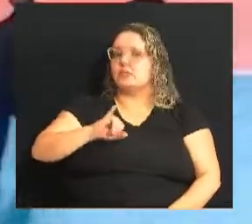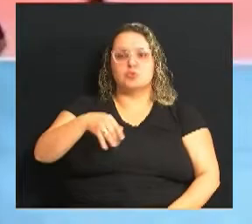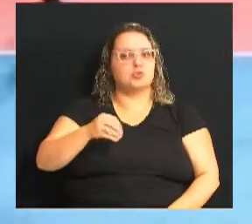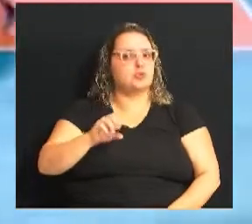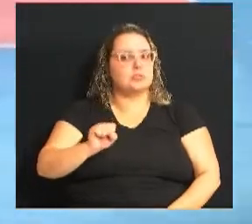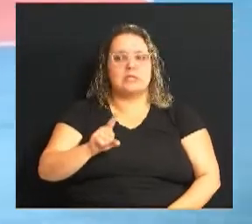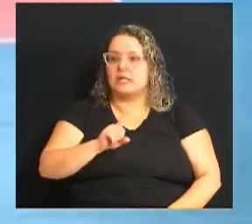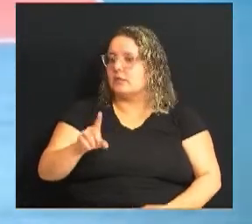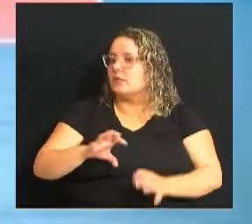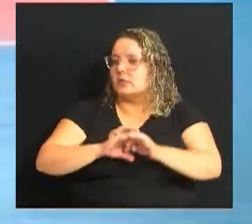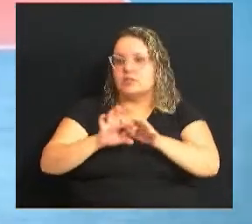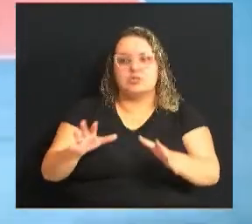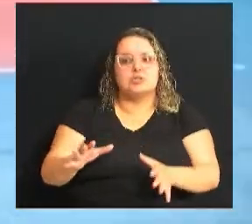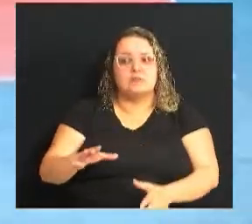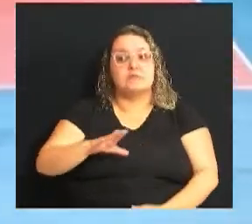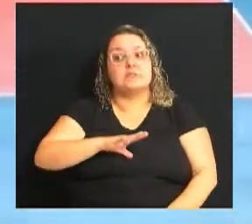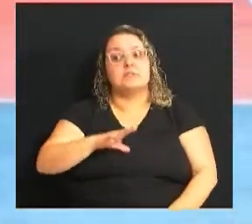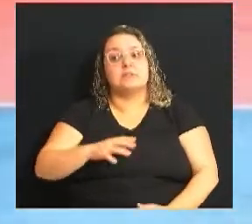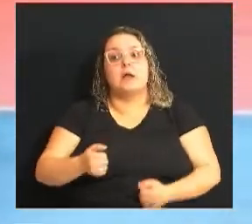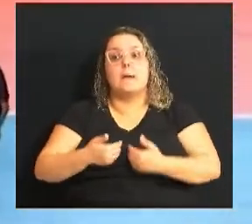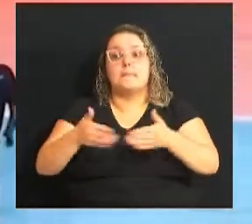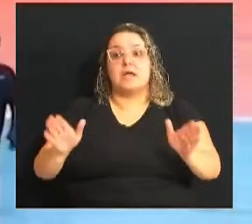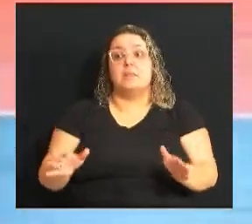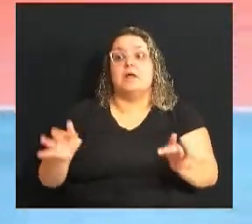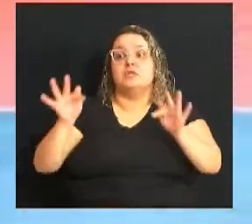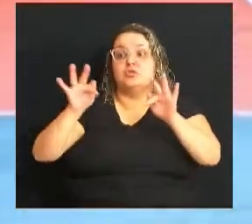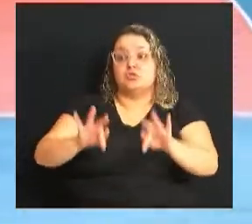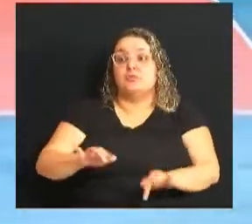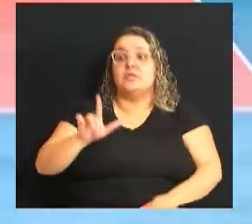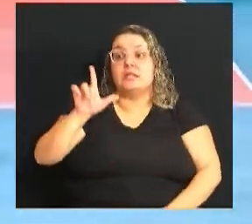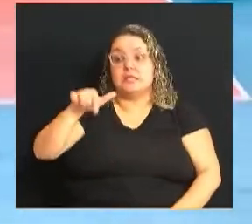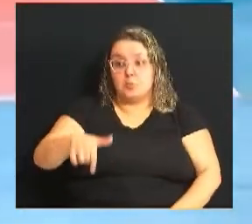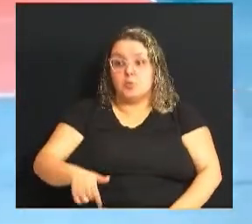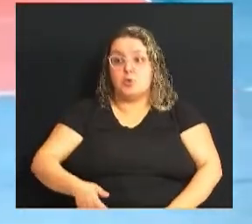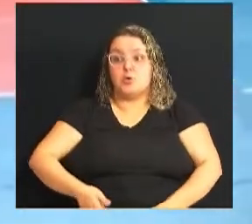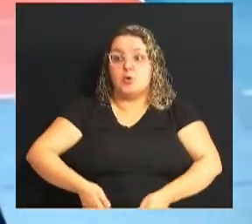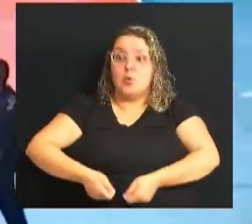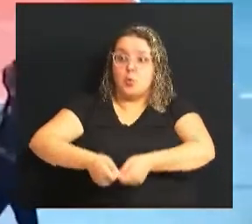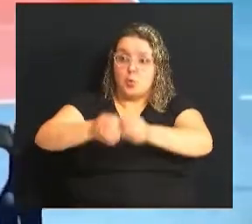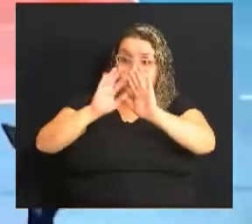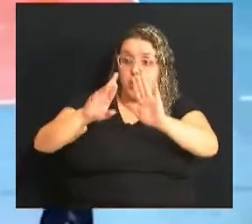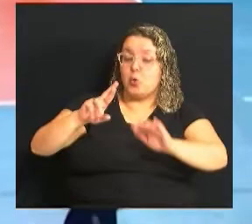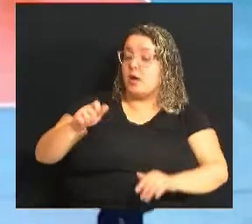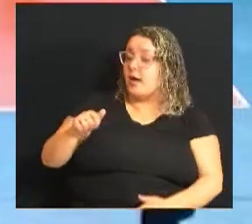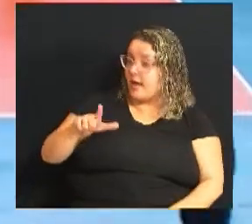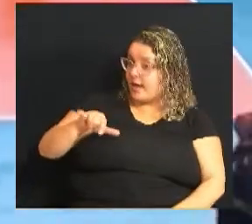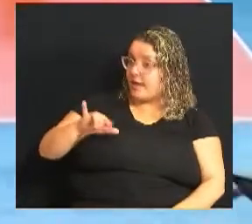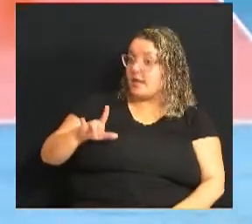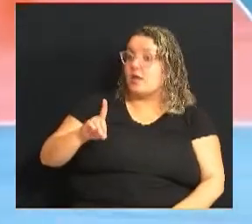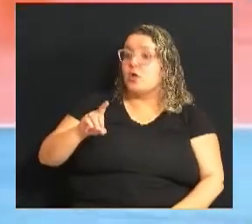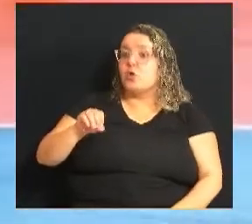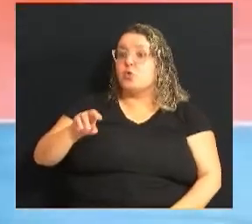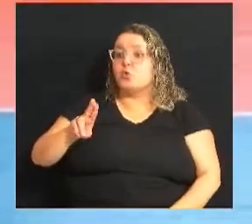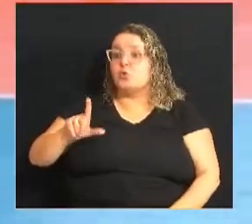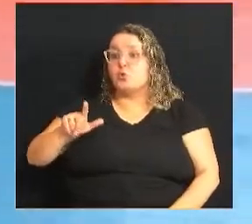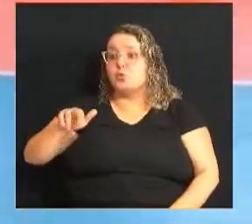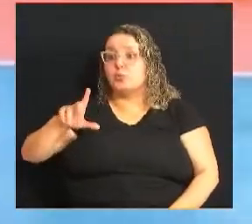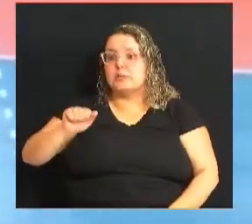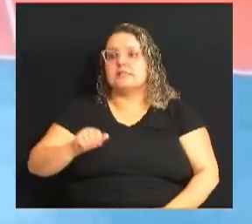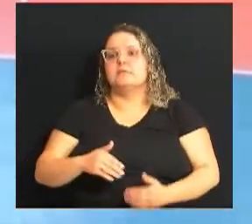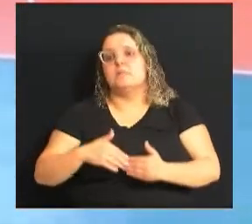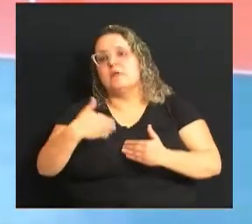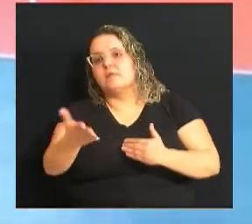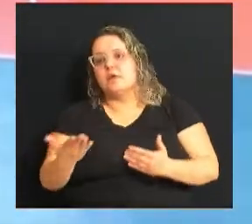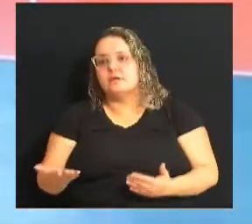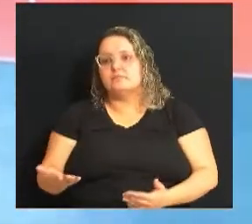campineiros abrirem, só que no fim, depois deste belo rally, Douglas Souza jogou para fora e o vôlei